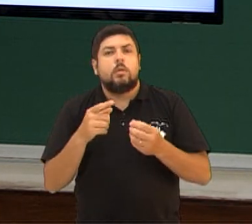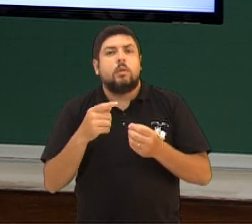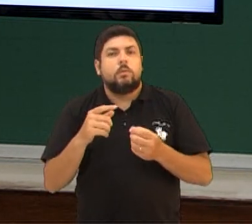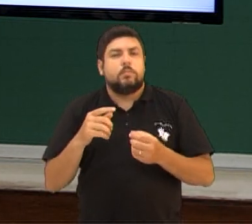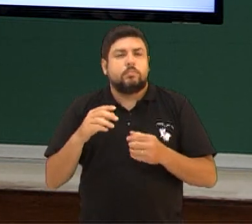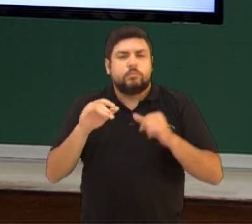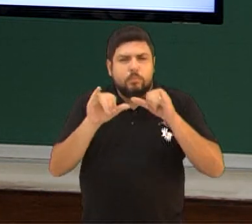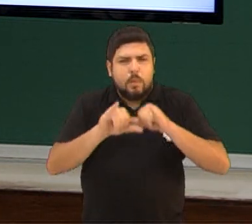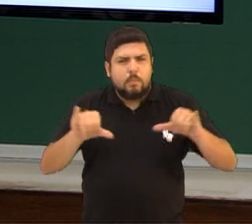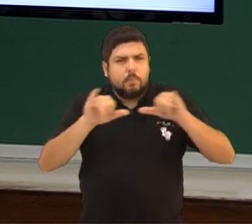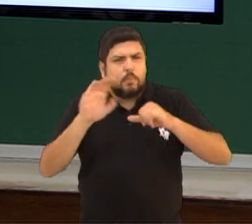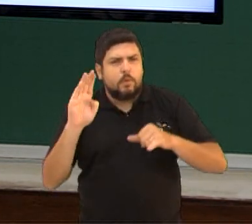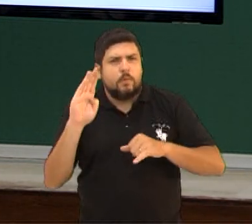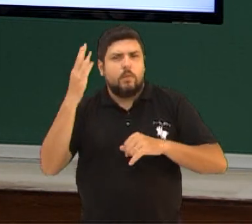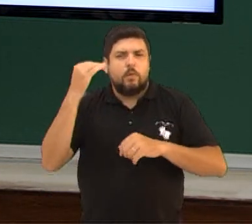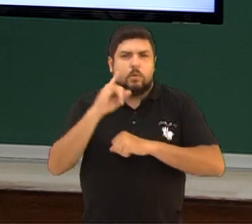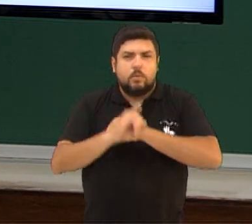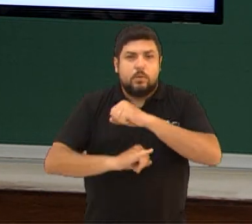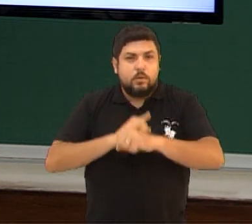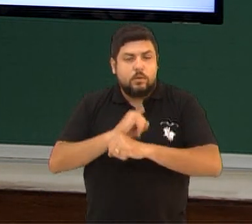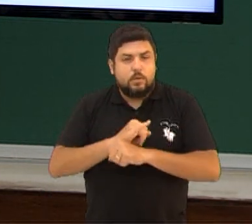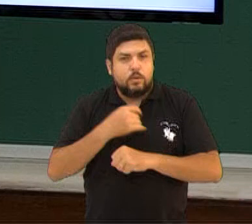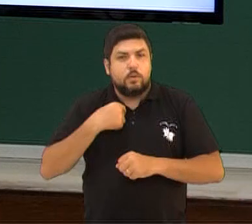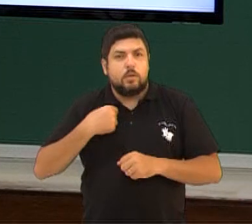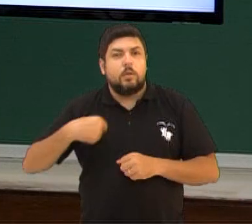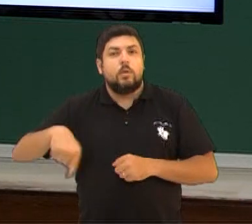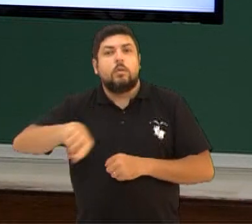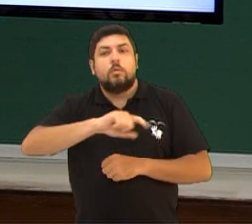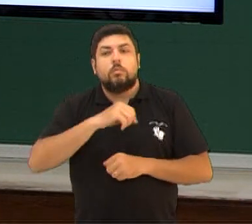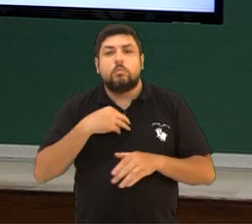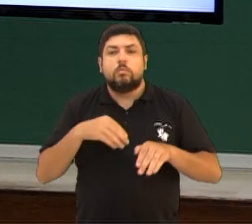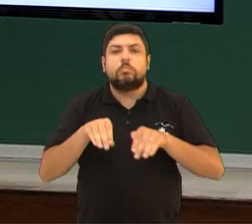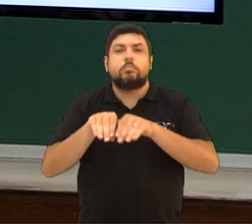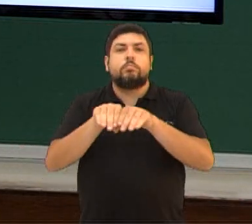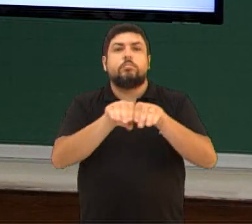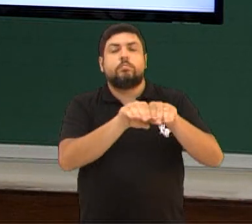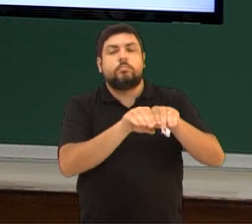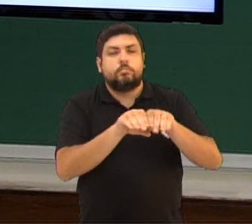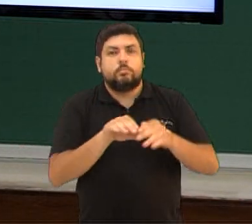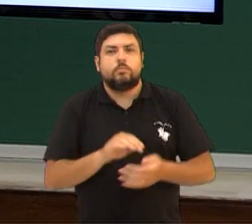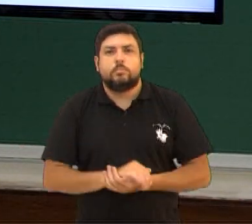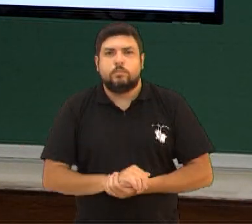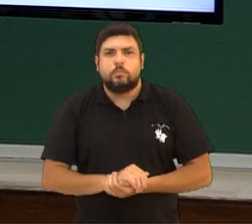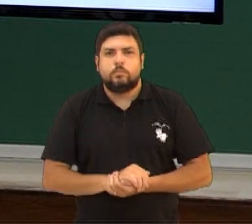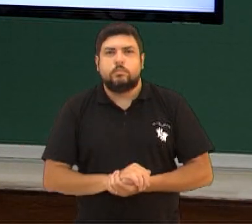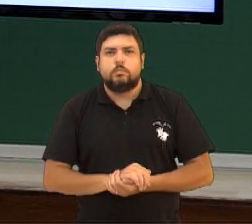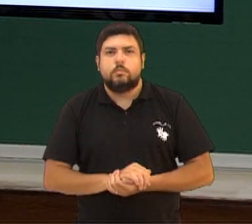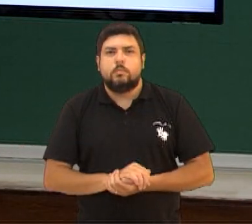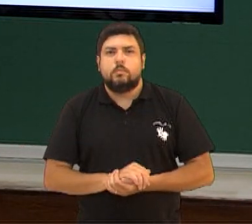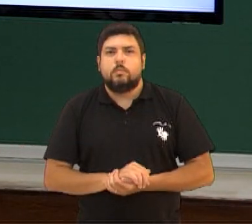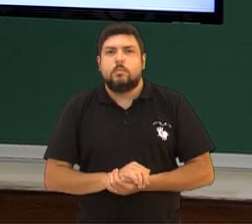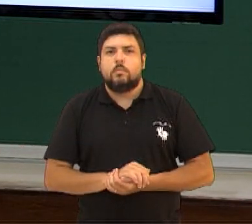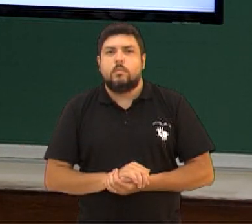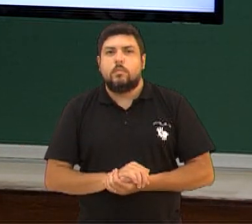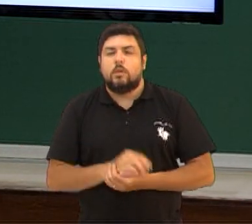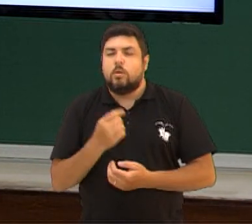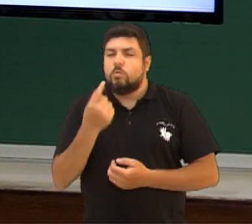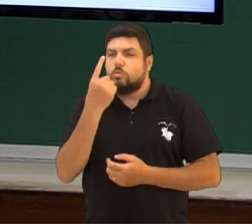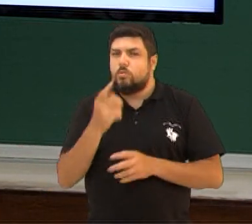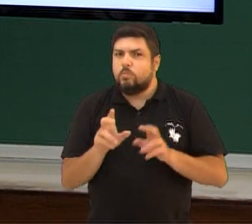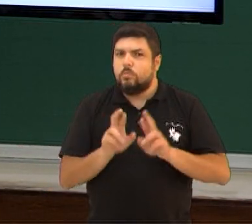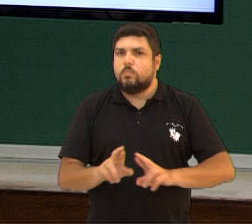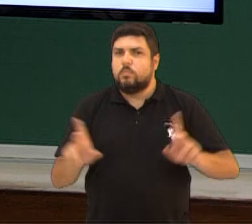news da internet, nós acabamos sendo iguais. Então é uma diferença que, pela mídia,